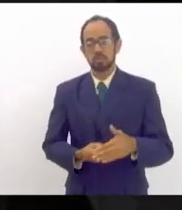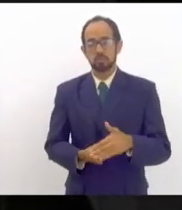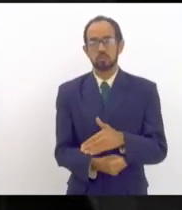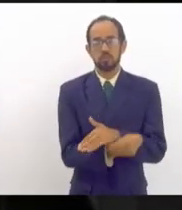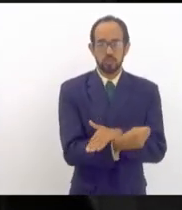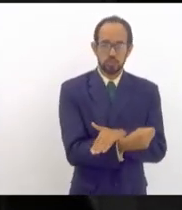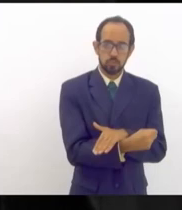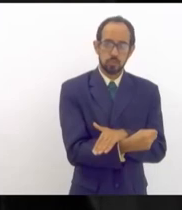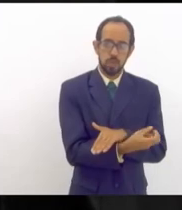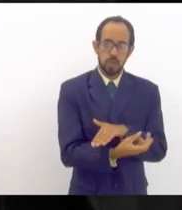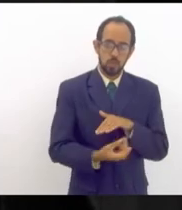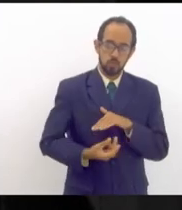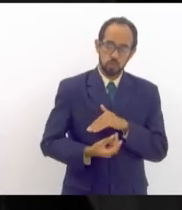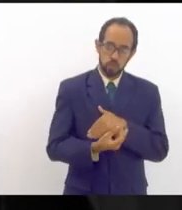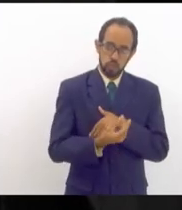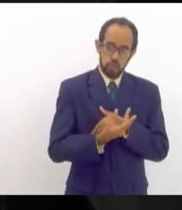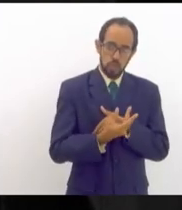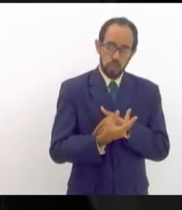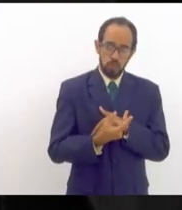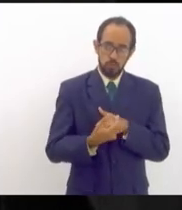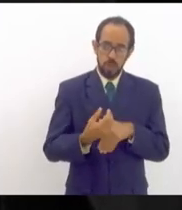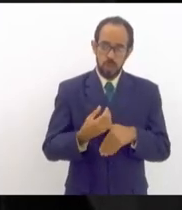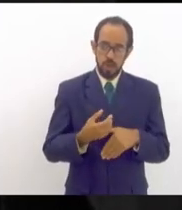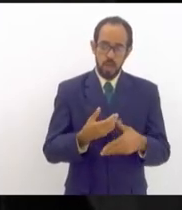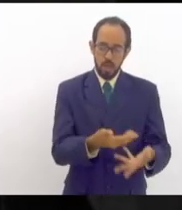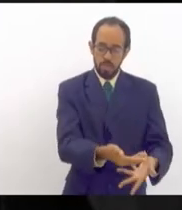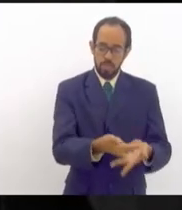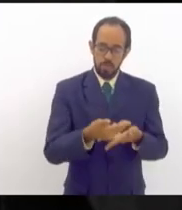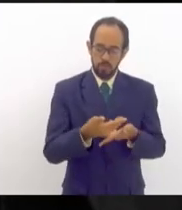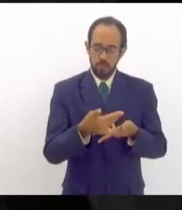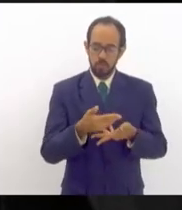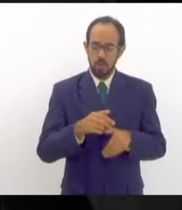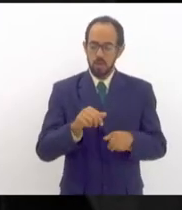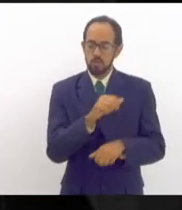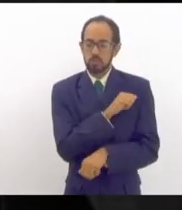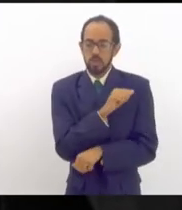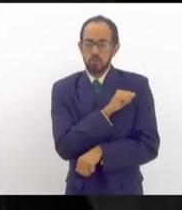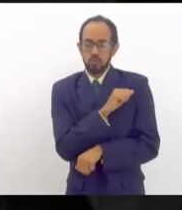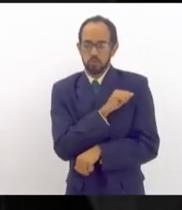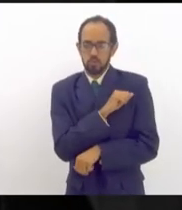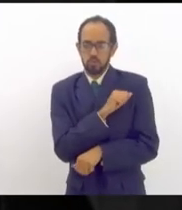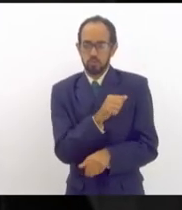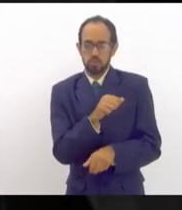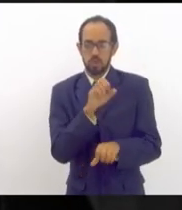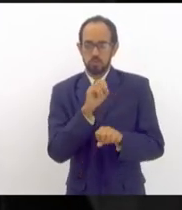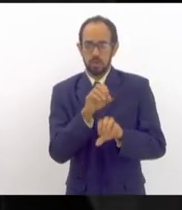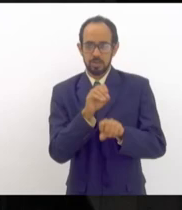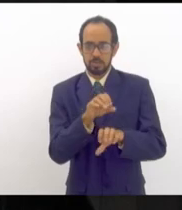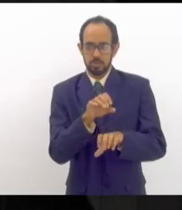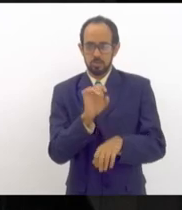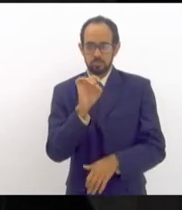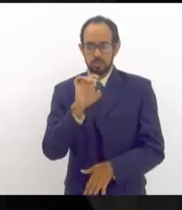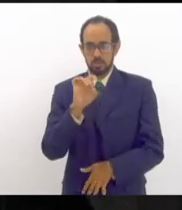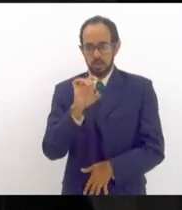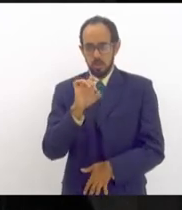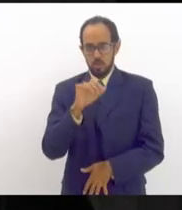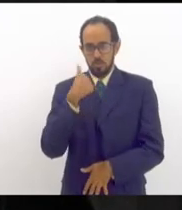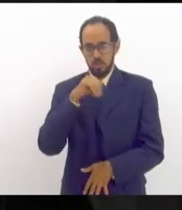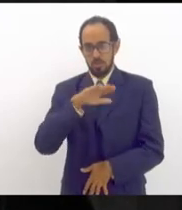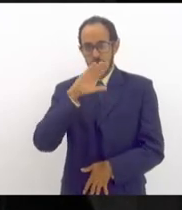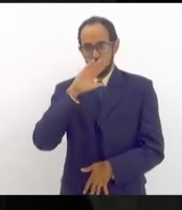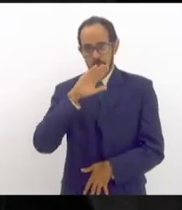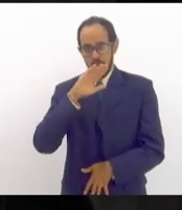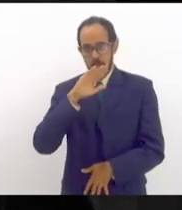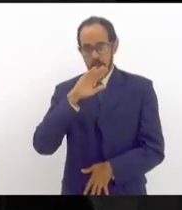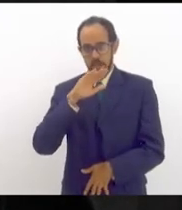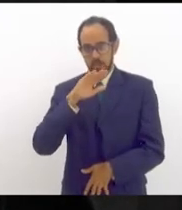melhor atendimento aos alunos da Educação Especial uma mãe de aluno de um menino